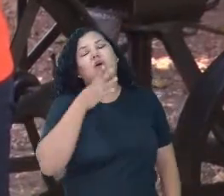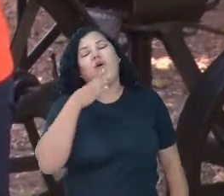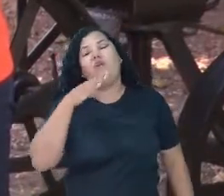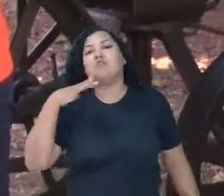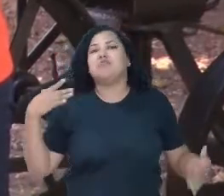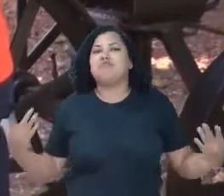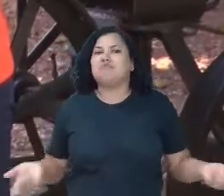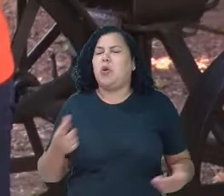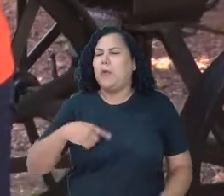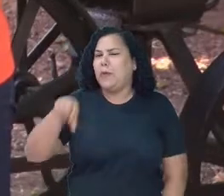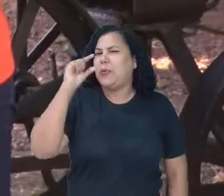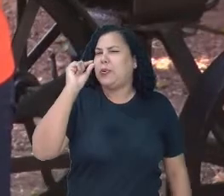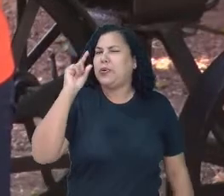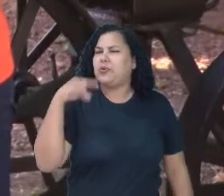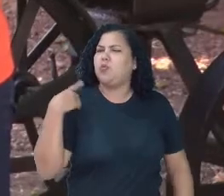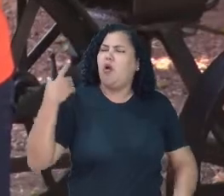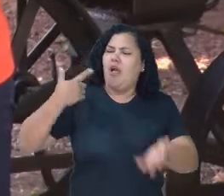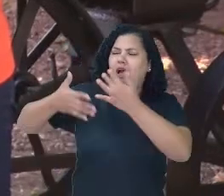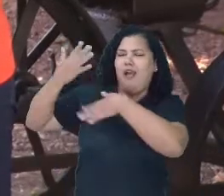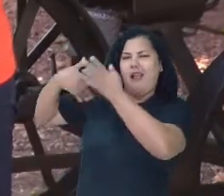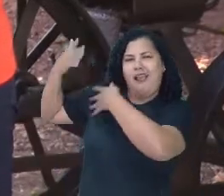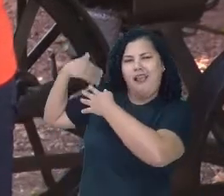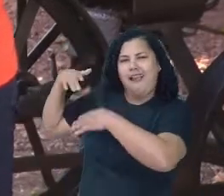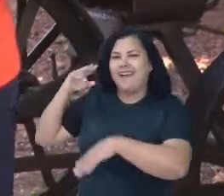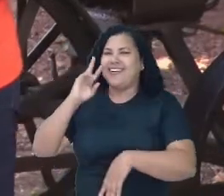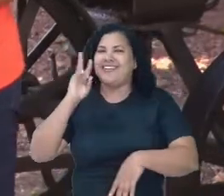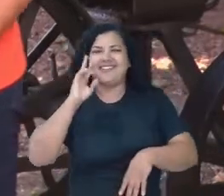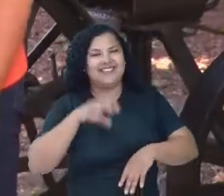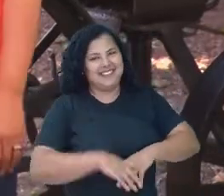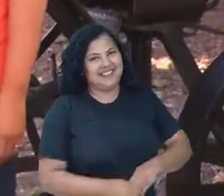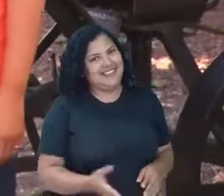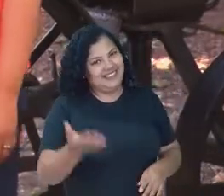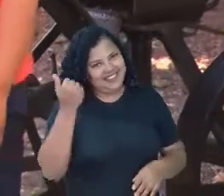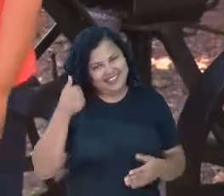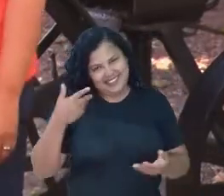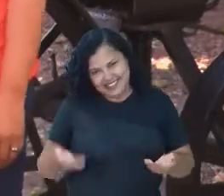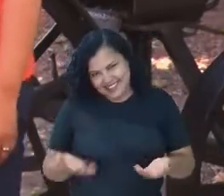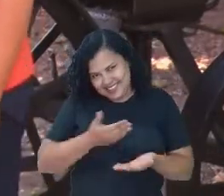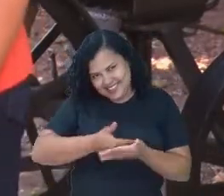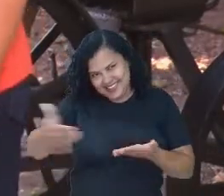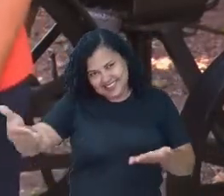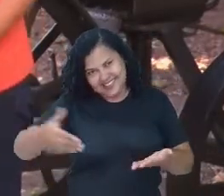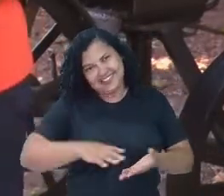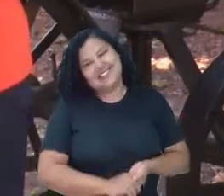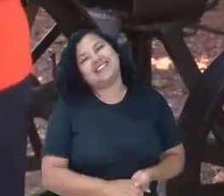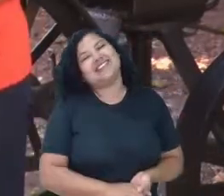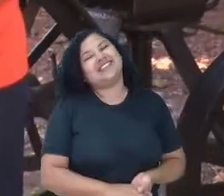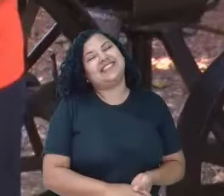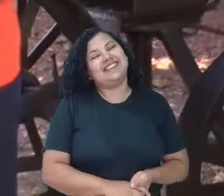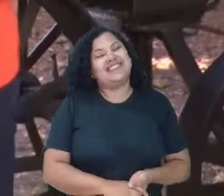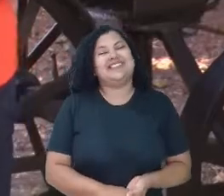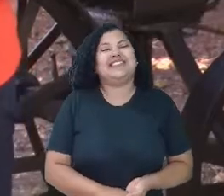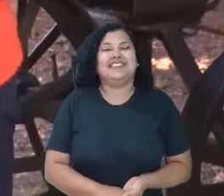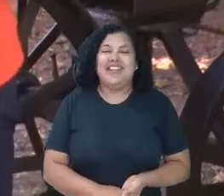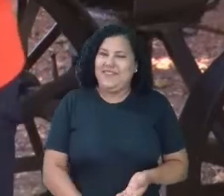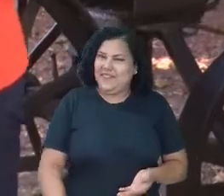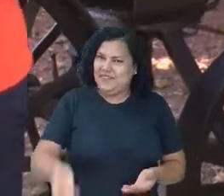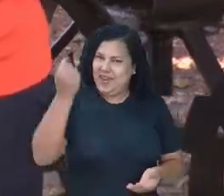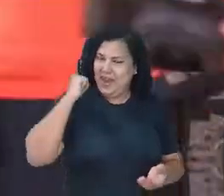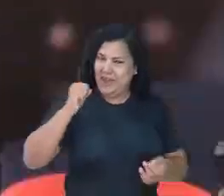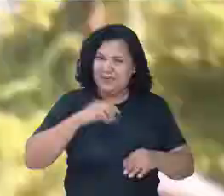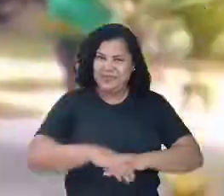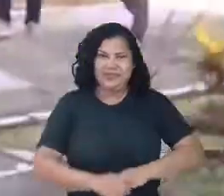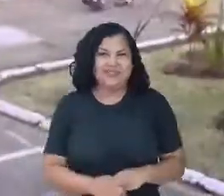da nossa ancestralidade, da nossa história. Pois é, vamos entrar nessa locomotiva, né, e pegar o trem. Vamos embora pegar esse